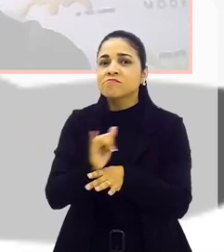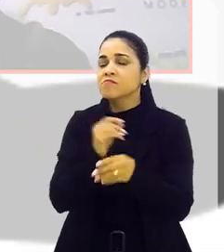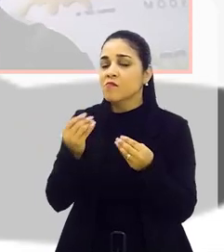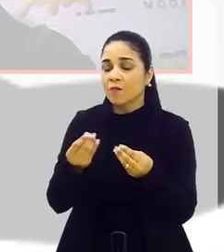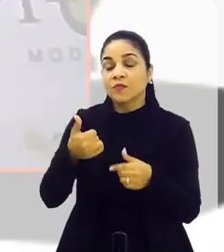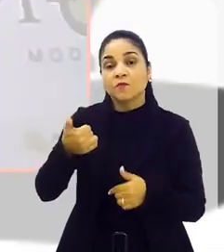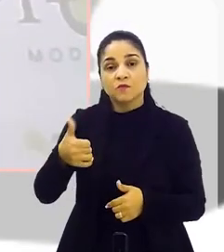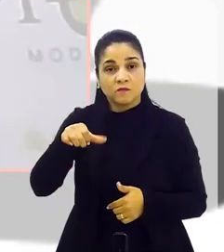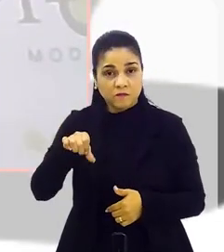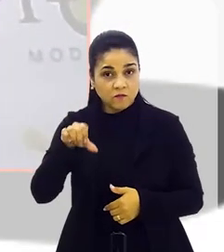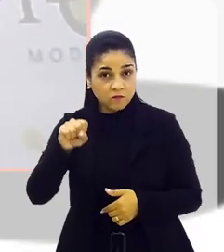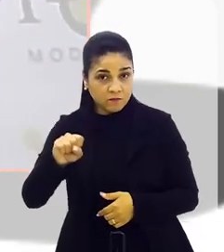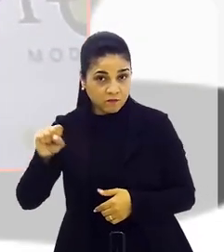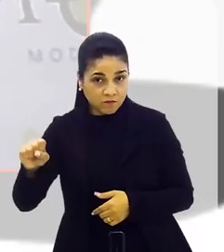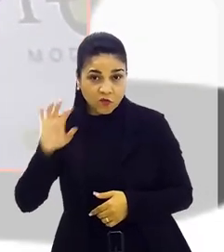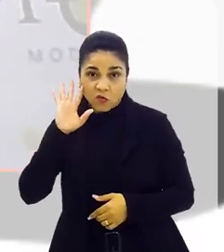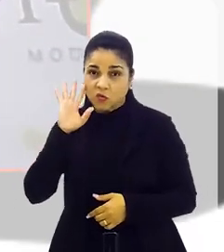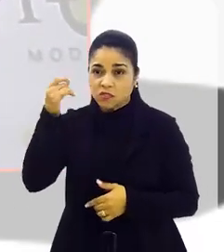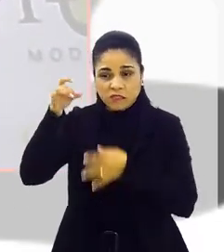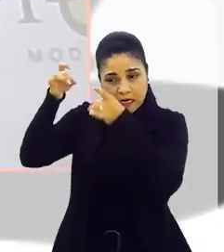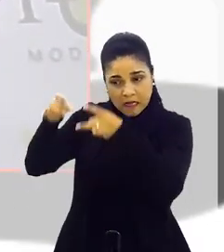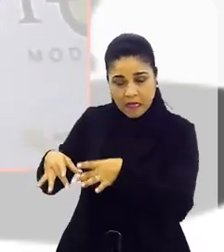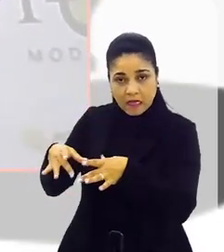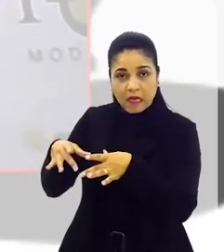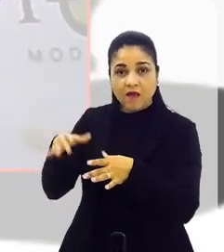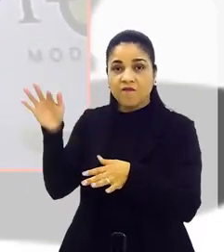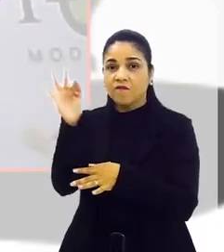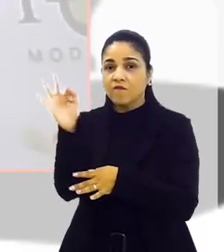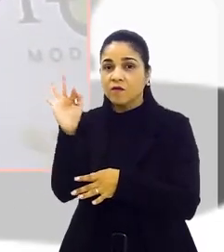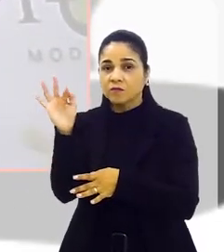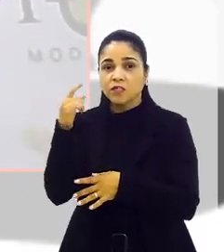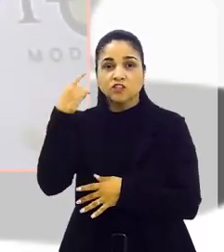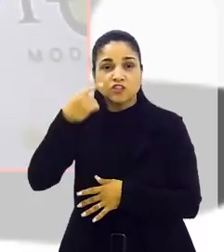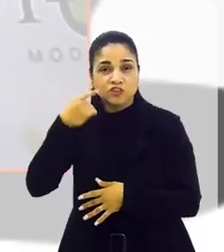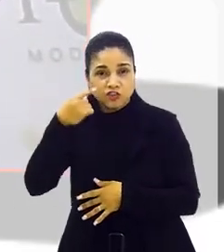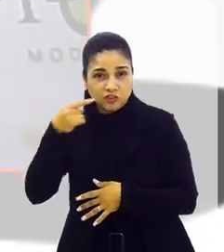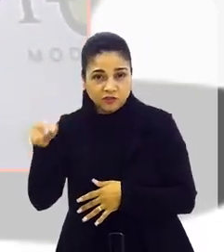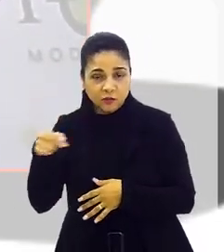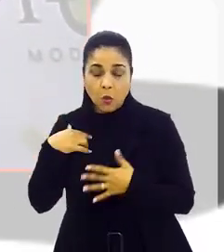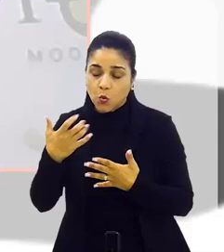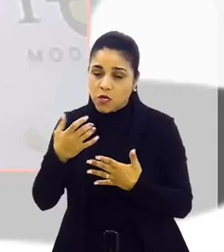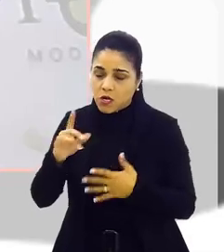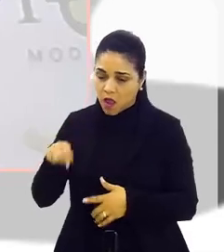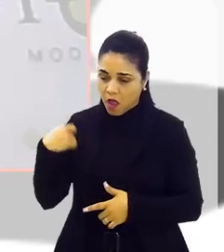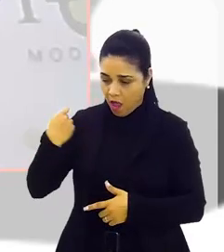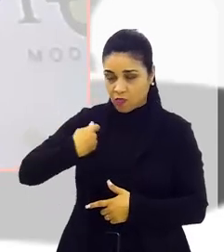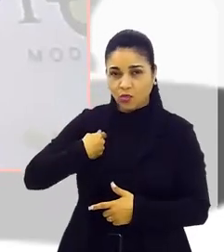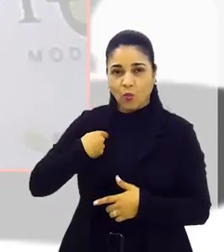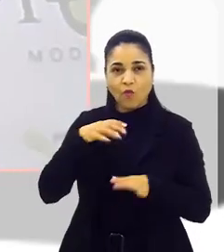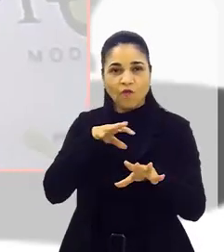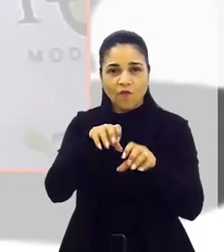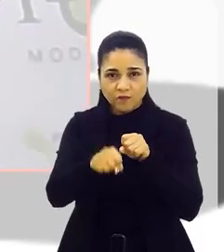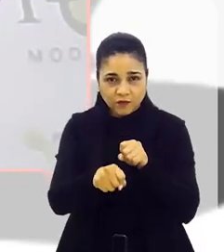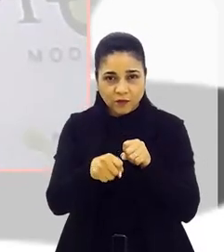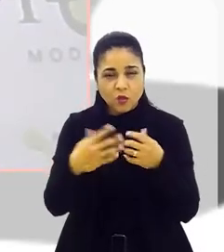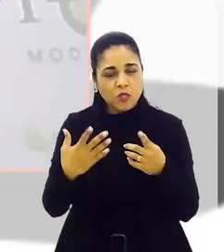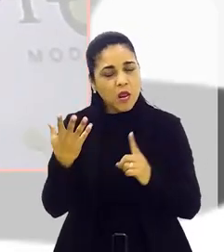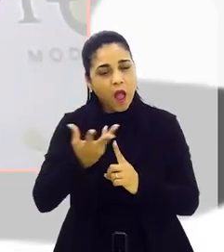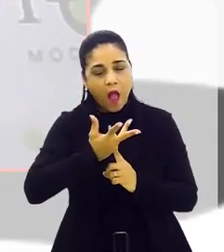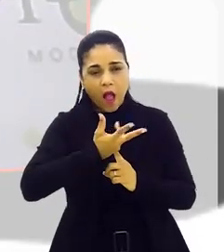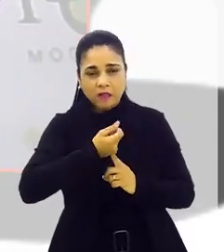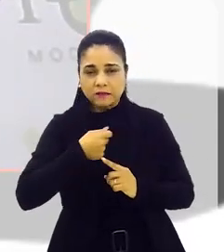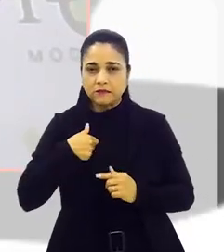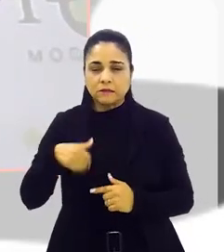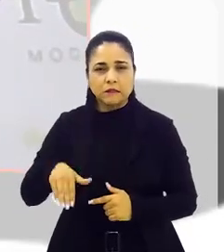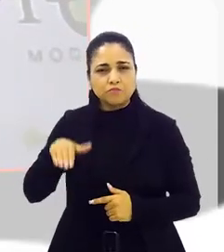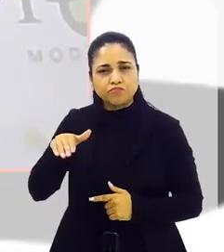em 1988, quando eu decidi largar a faculdade de direito por porque eu sempre quis ser ator na minha vida, sempre quis